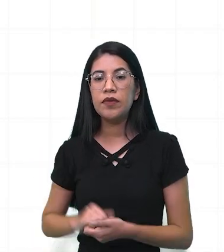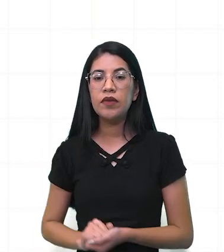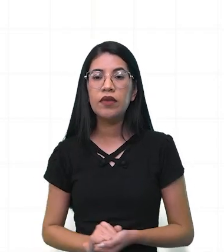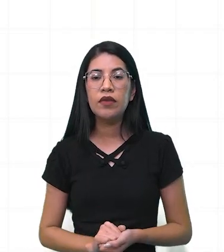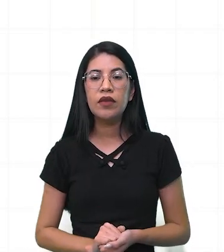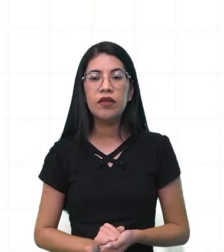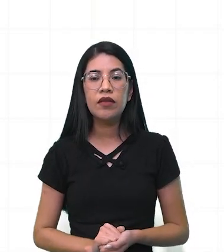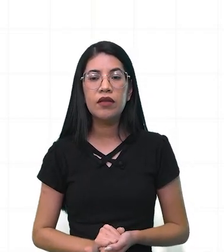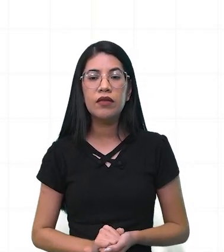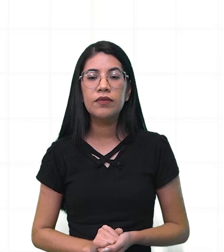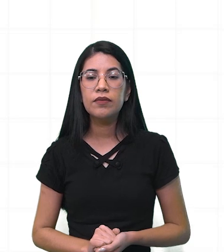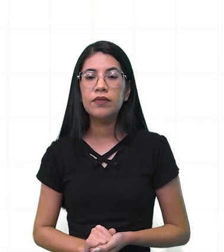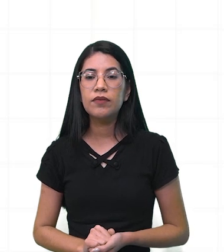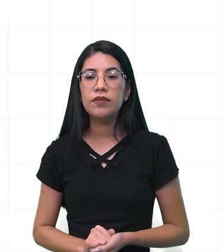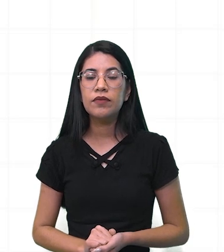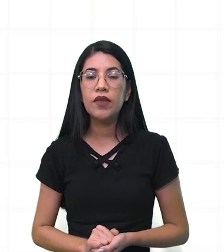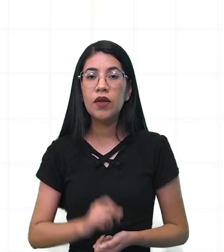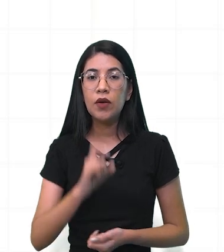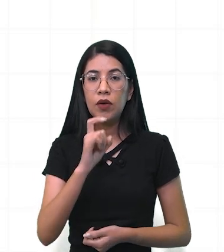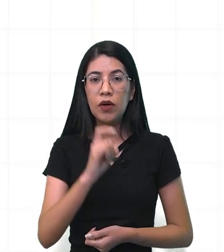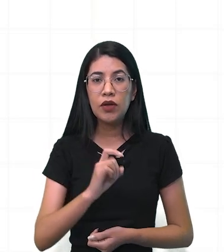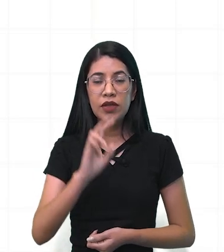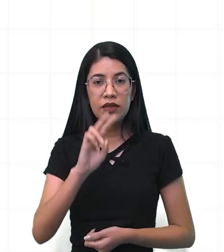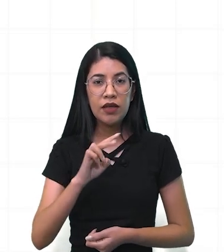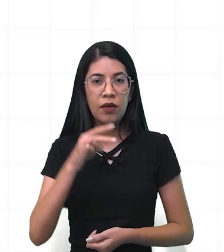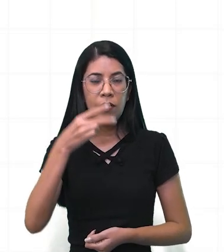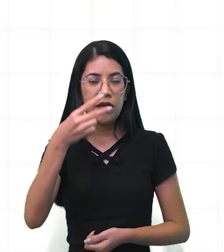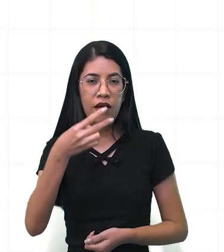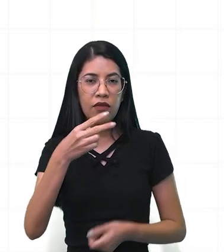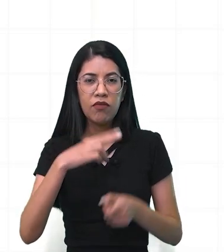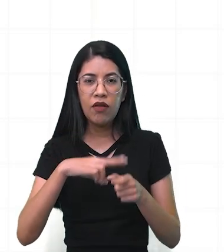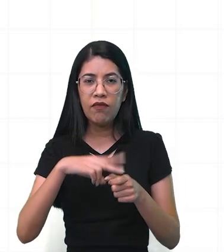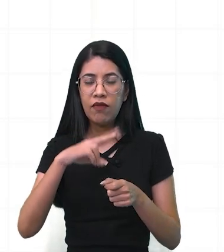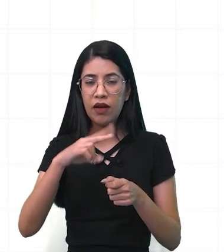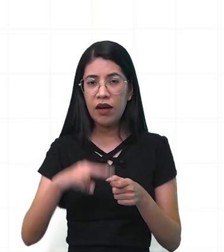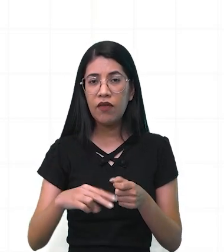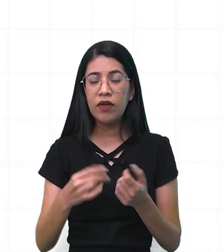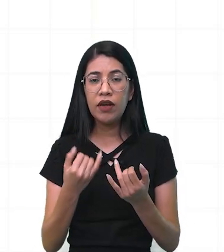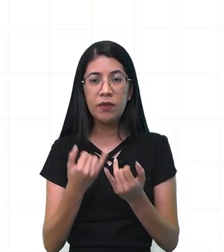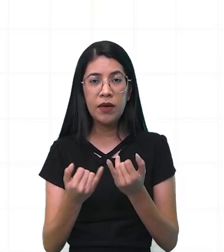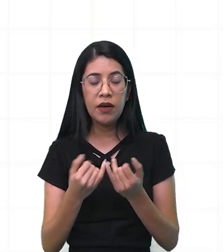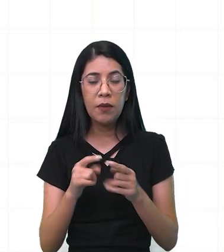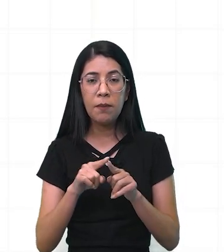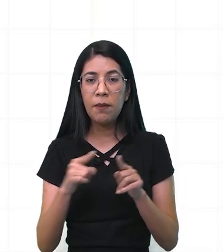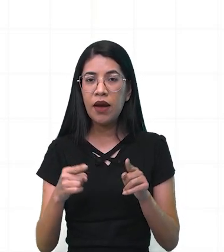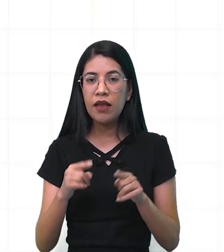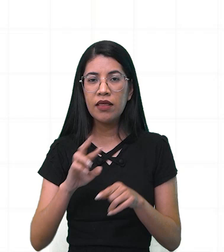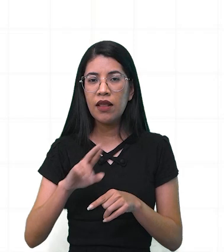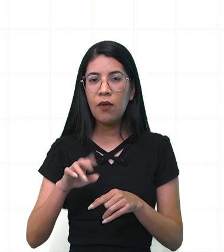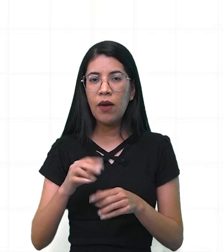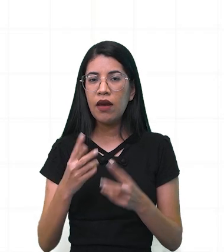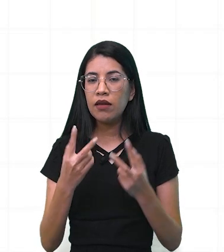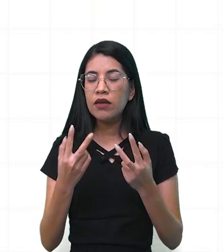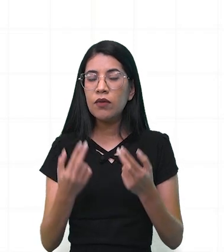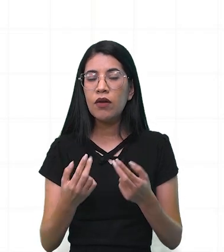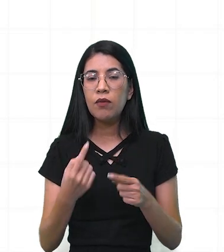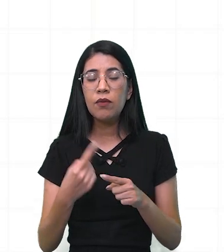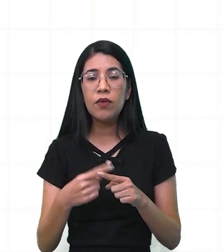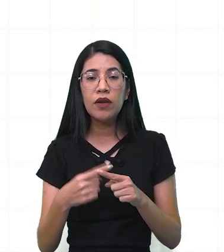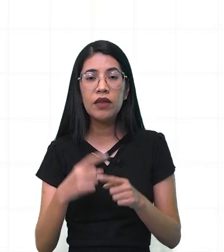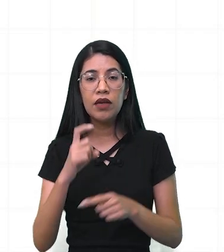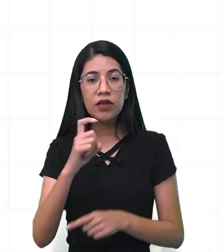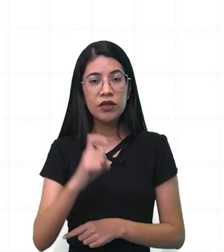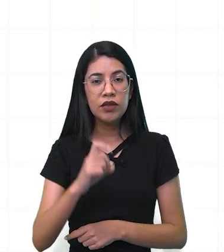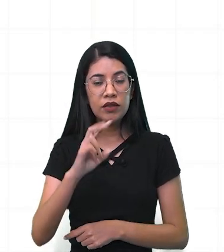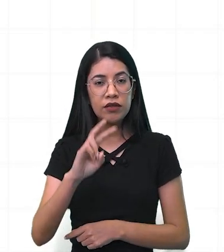quadrado. É a mesma variável, mas eles não são semelhantes, porque aqui está x ao quadrado